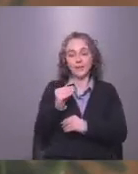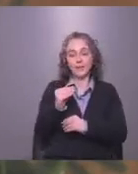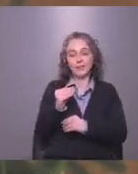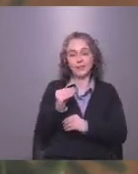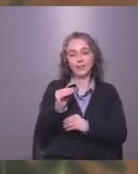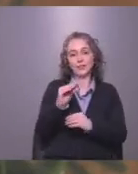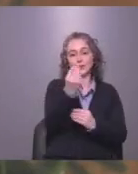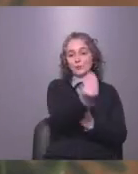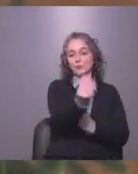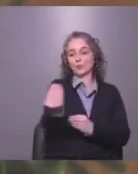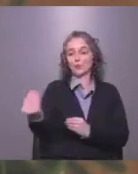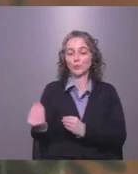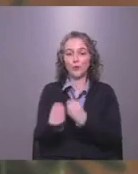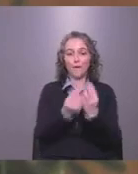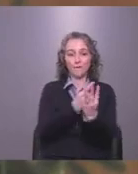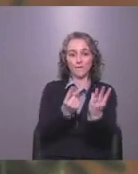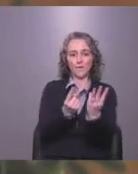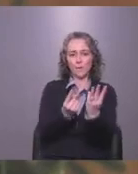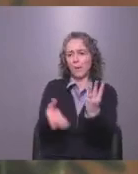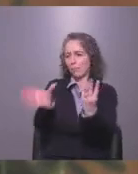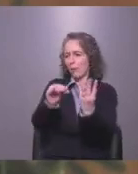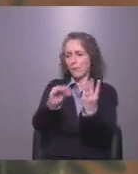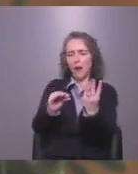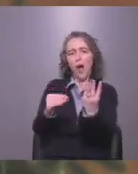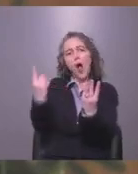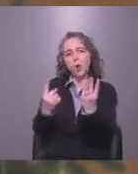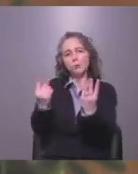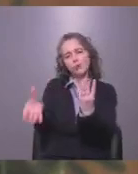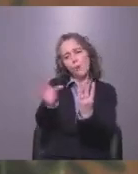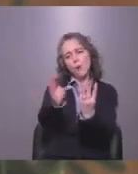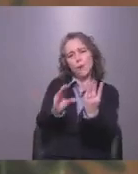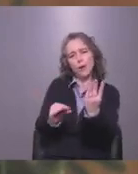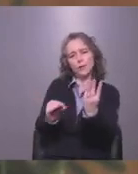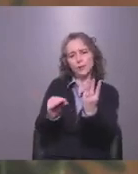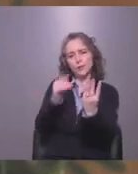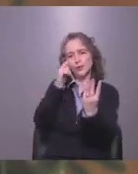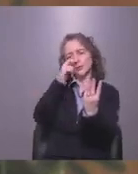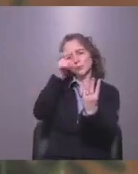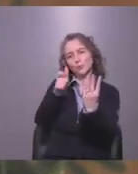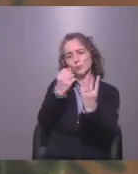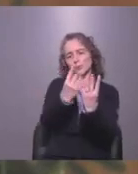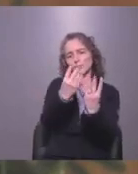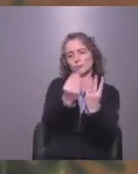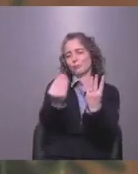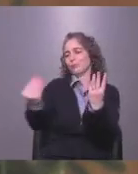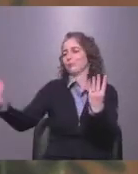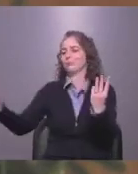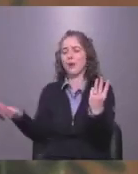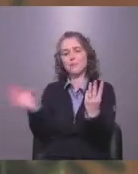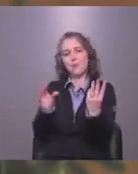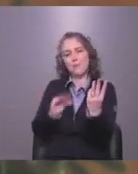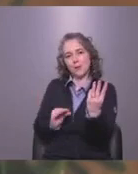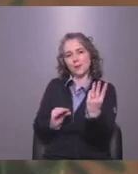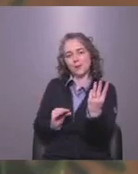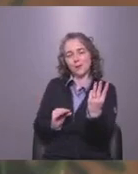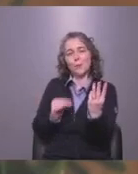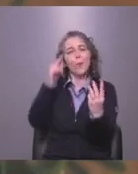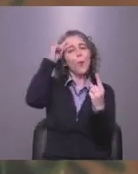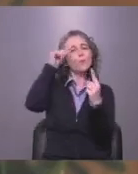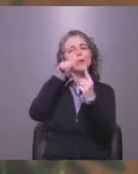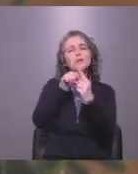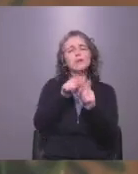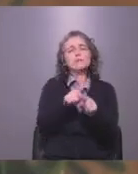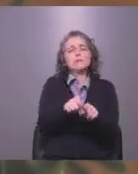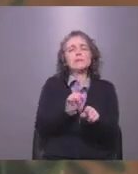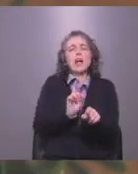há, como muitas outras figuras, que no fundo o que pretendem dizer é que Jesus Cristo veio até nós e assumiu a nossa vida,